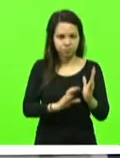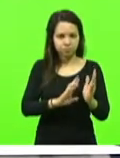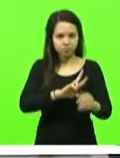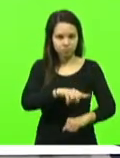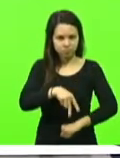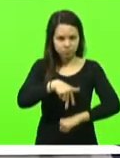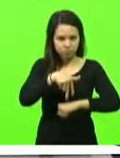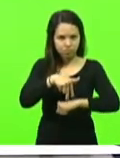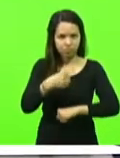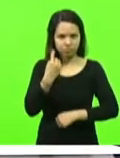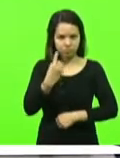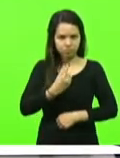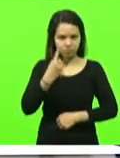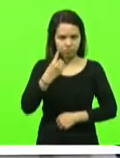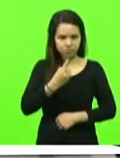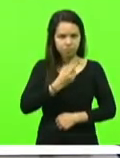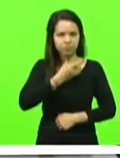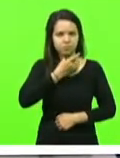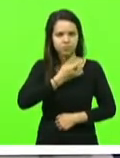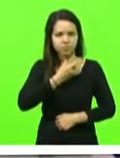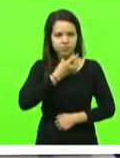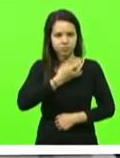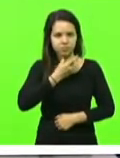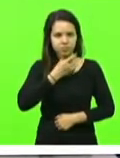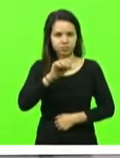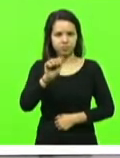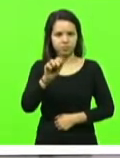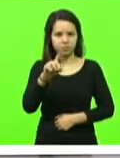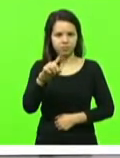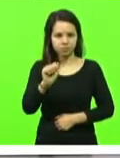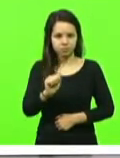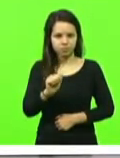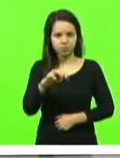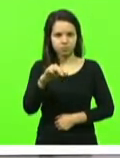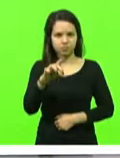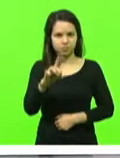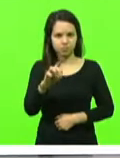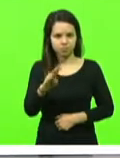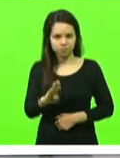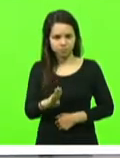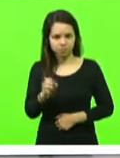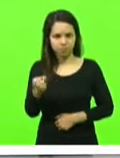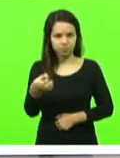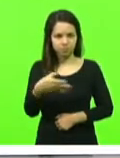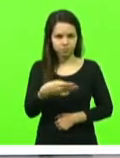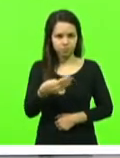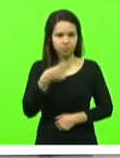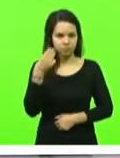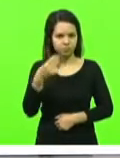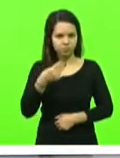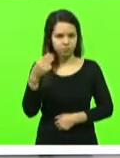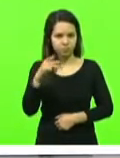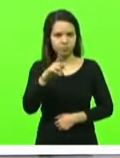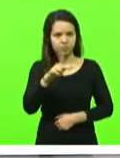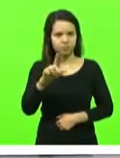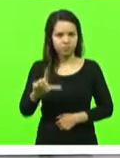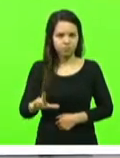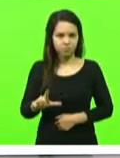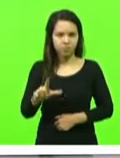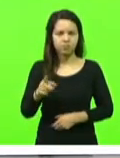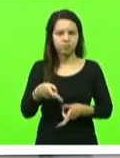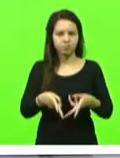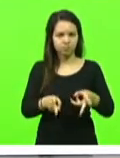palavra os senhores deputados, Valdir Cobalcini e Ada De Luca, bloco MDB Novo, e Márcio Machado, PL. Ato